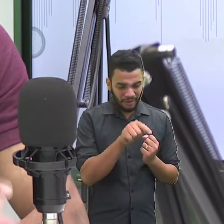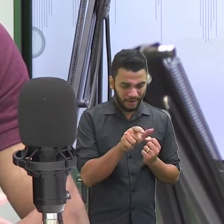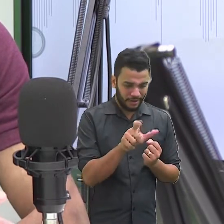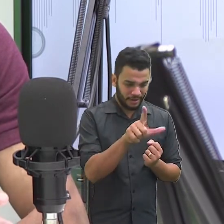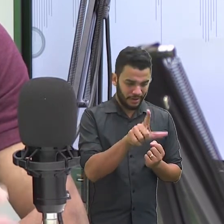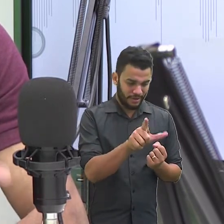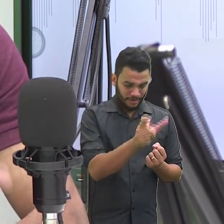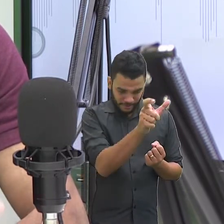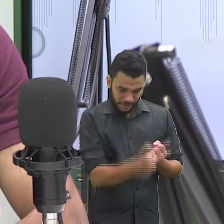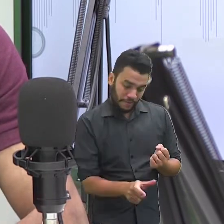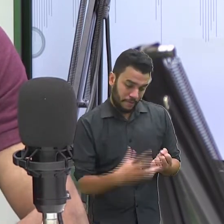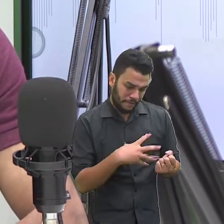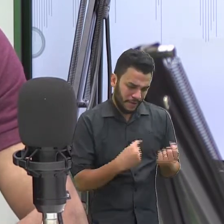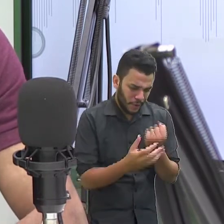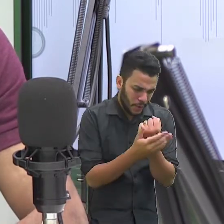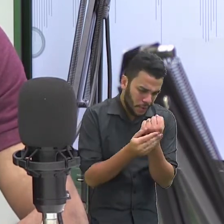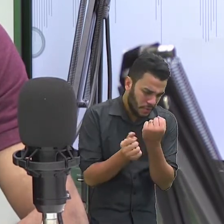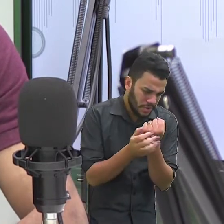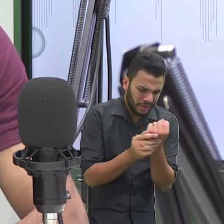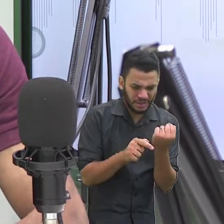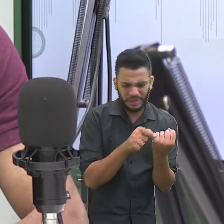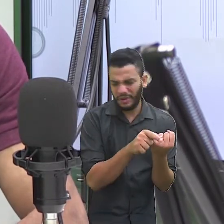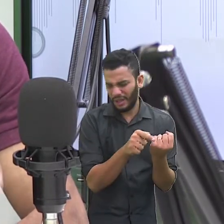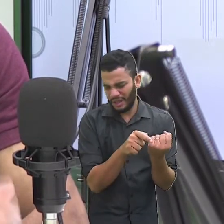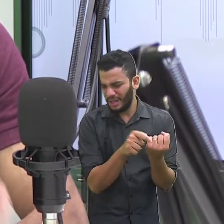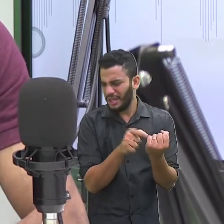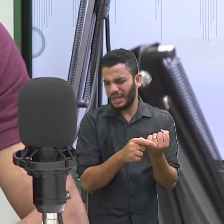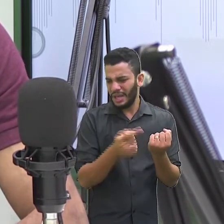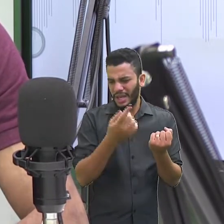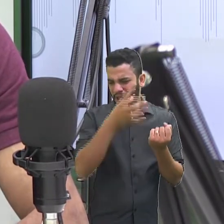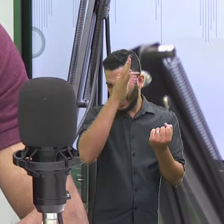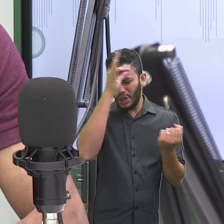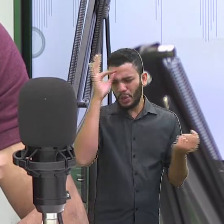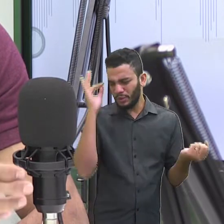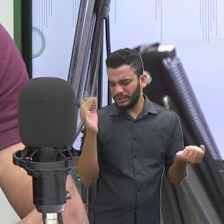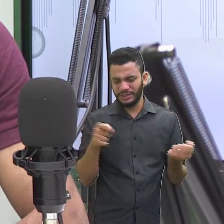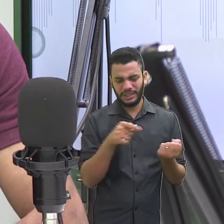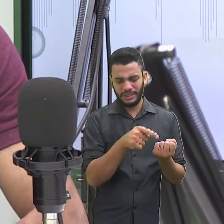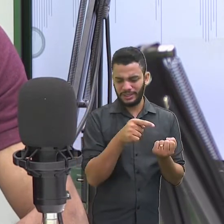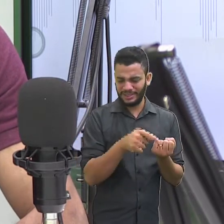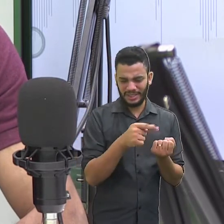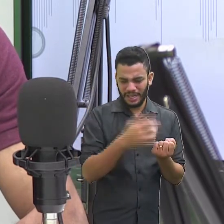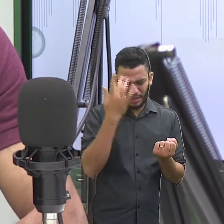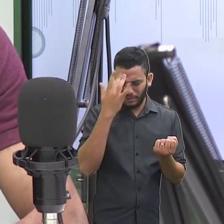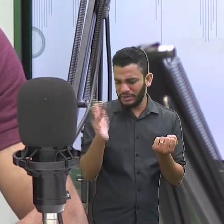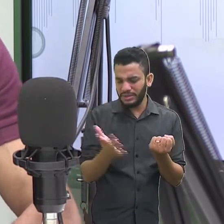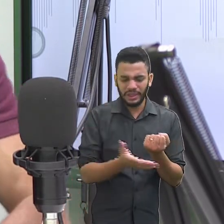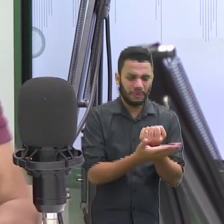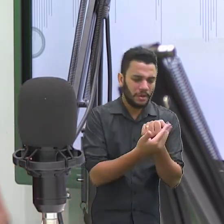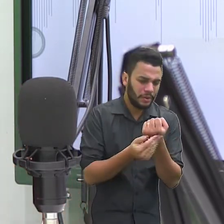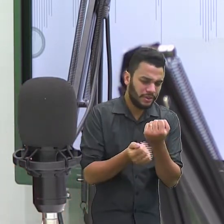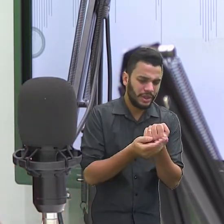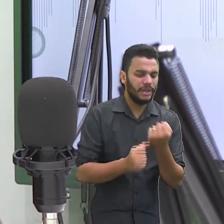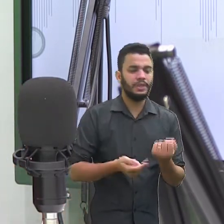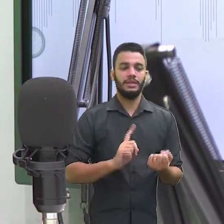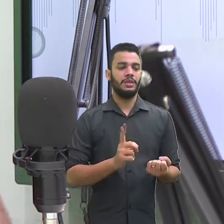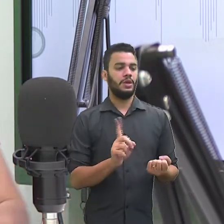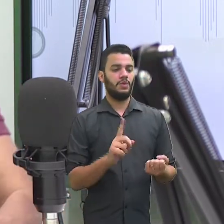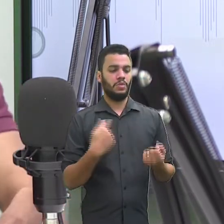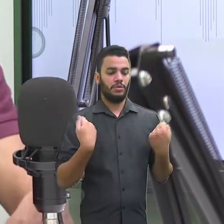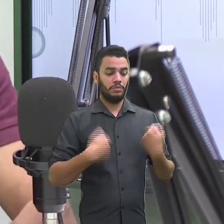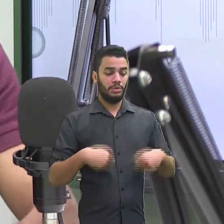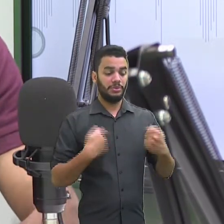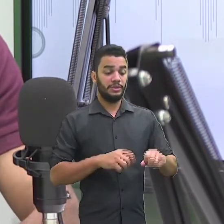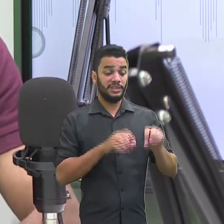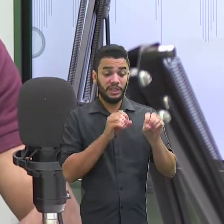os filhos, eles possam ser filhos responsáveis. Para serem responsáveis, vai depender bastante também da maneira como os